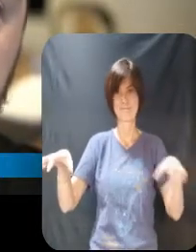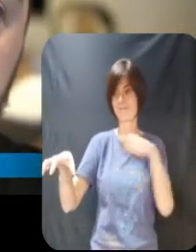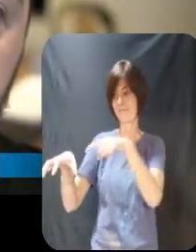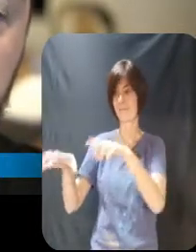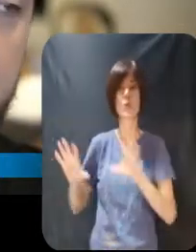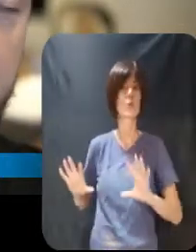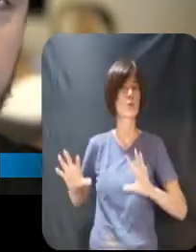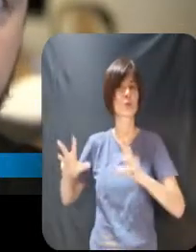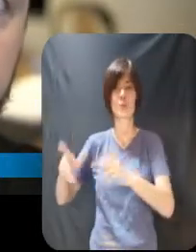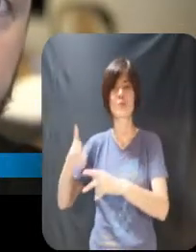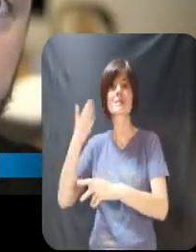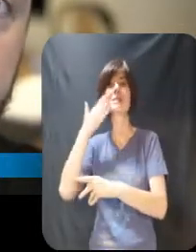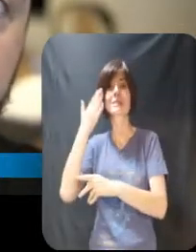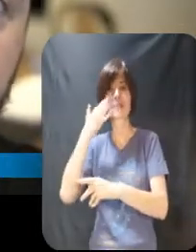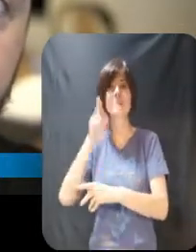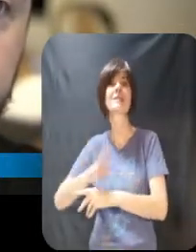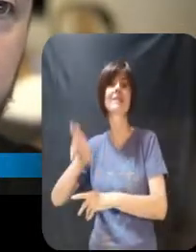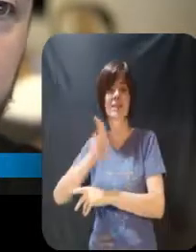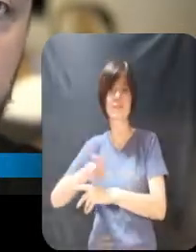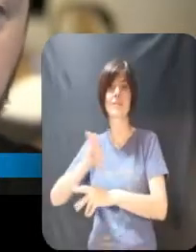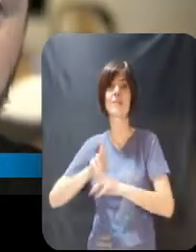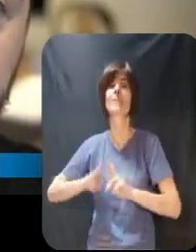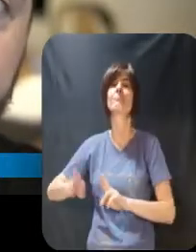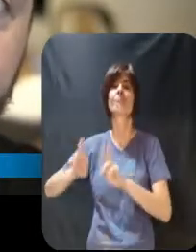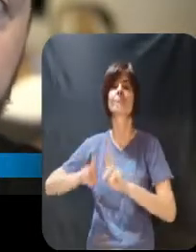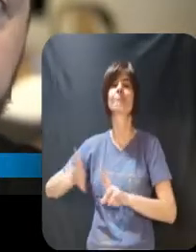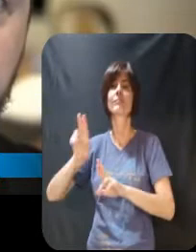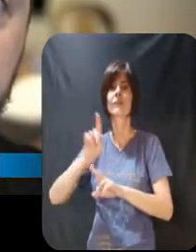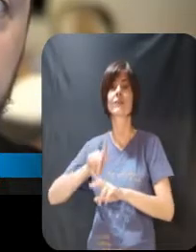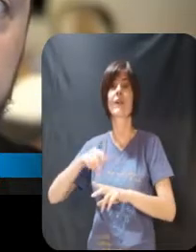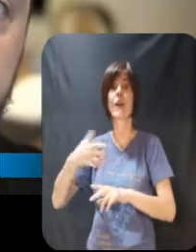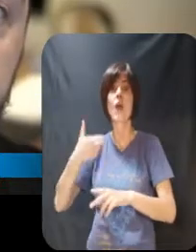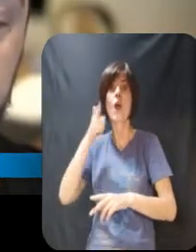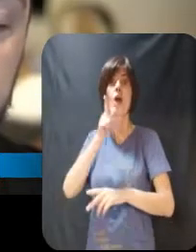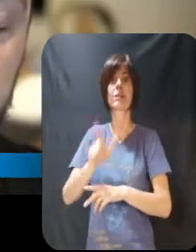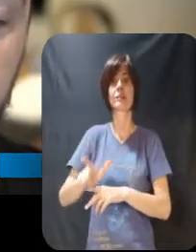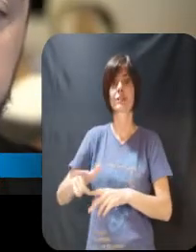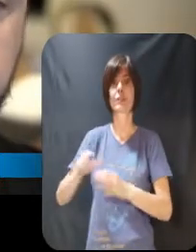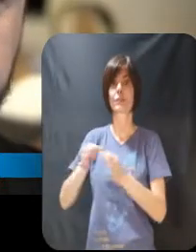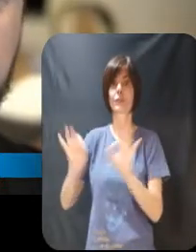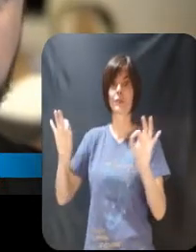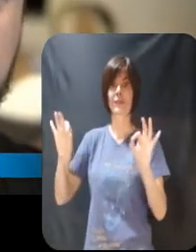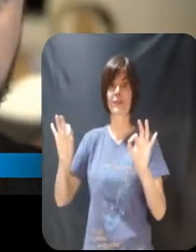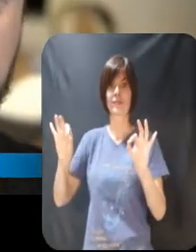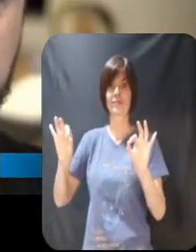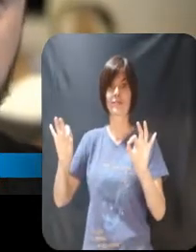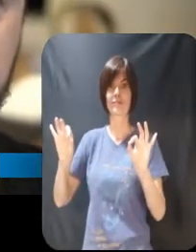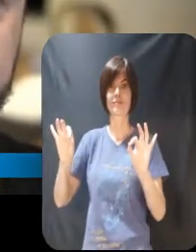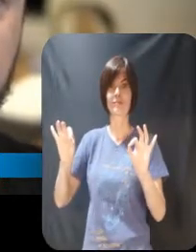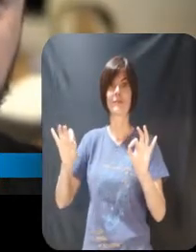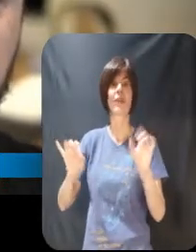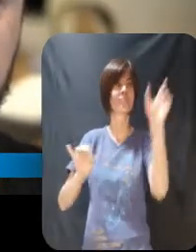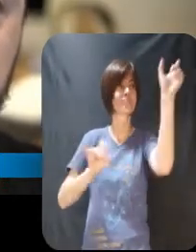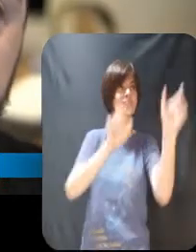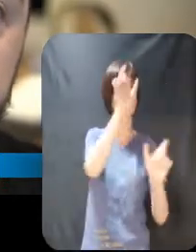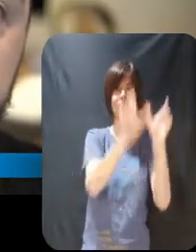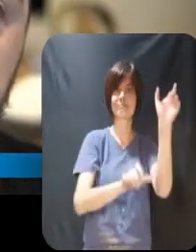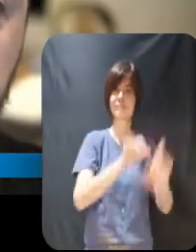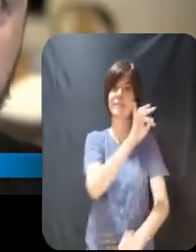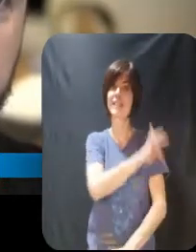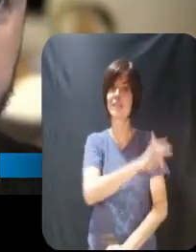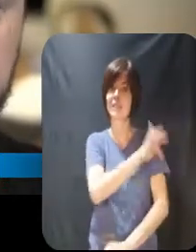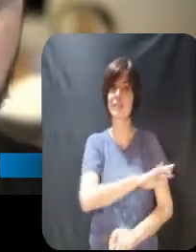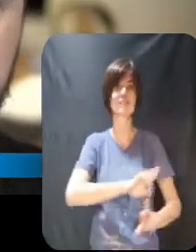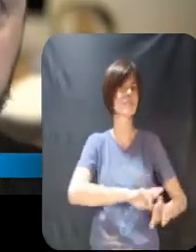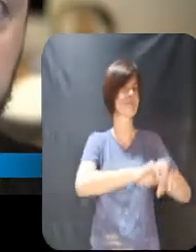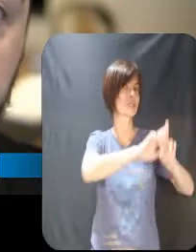que o remédio funcione, os remédios que a gente tem na prateleira da farmácia não são desenvolvidos assim. Isso foi testado na urgência,